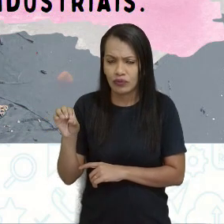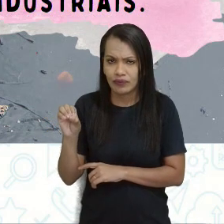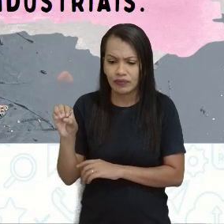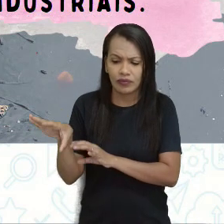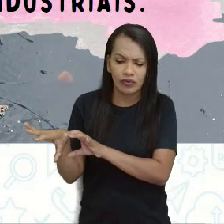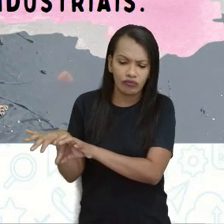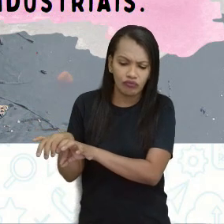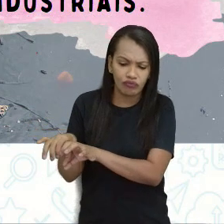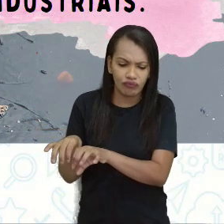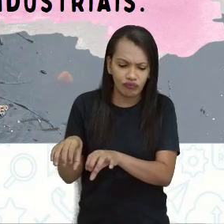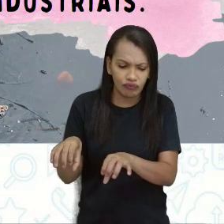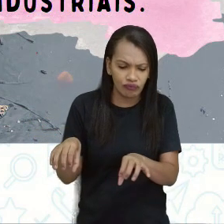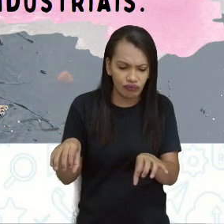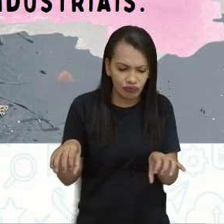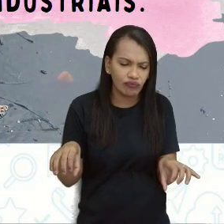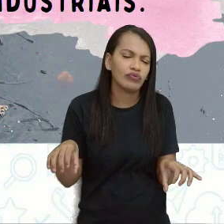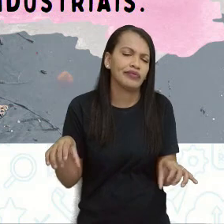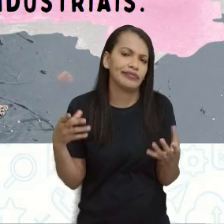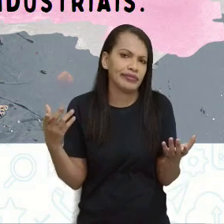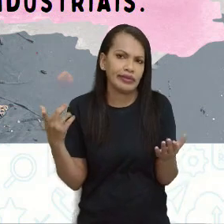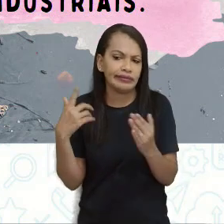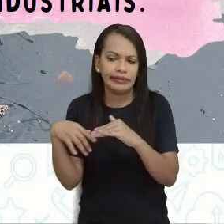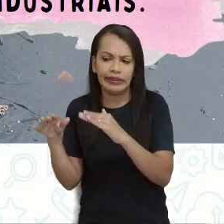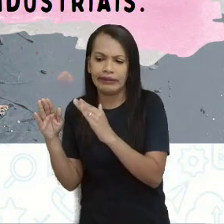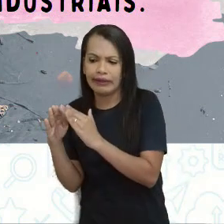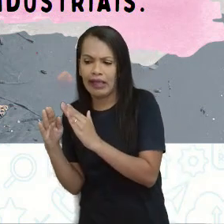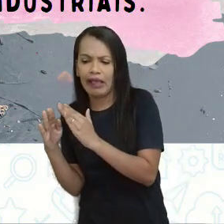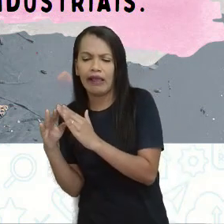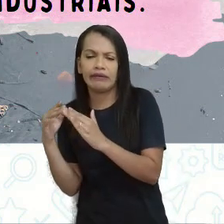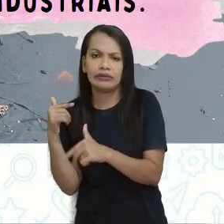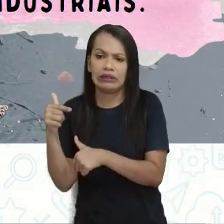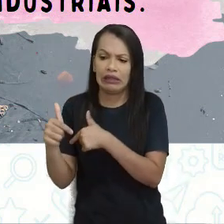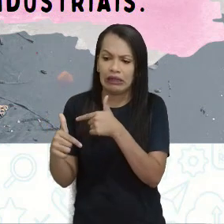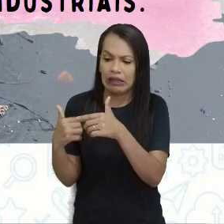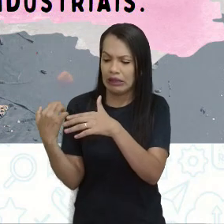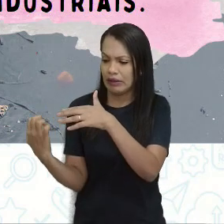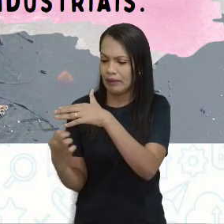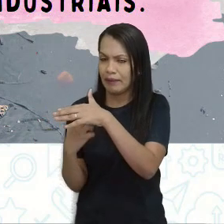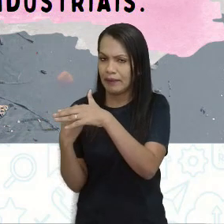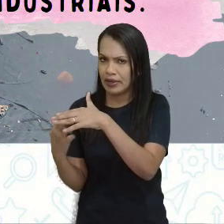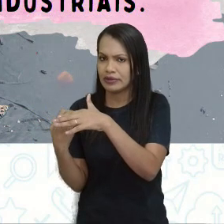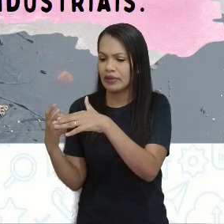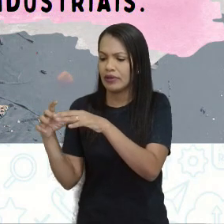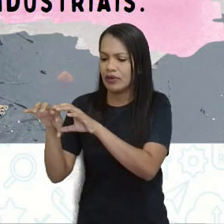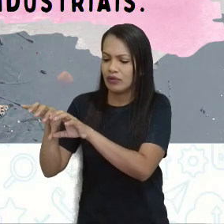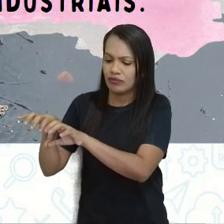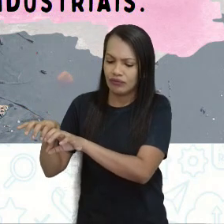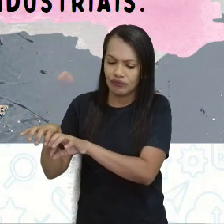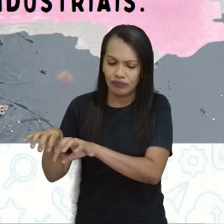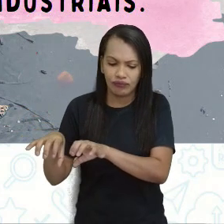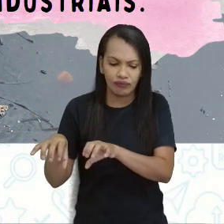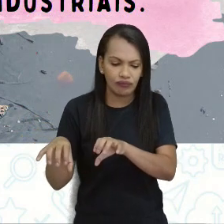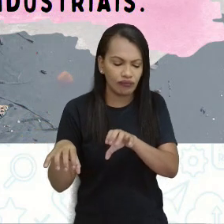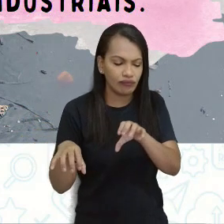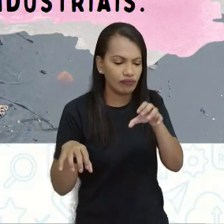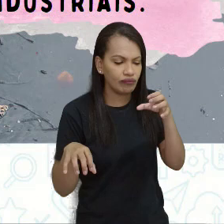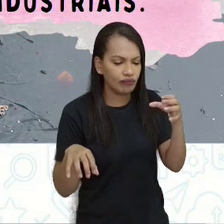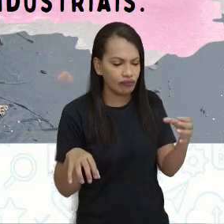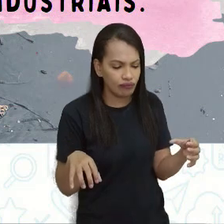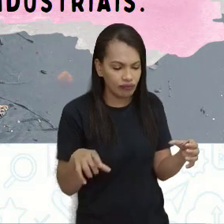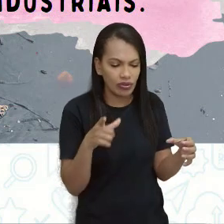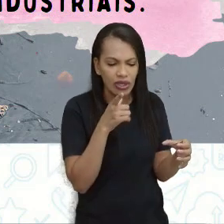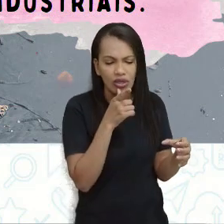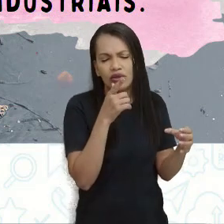gente também comentou isso anteriormente aqui na aula, né? Essa questão do lançamento de esgoto ali a